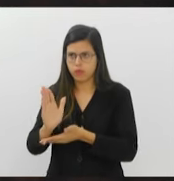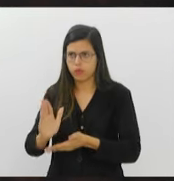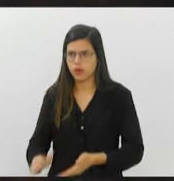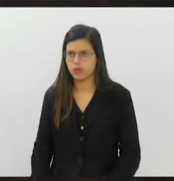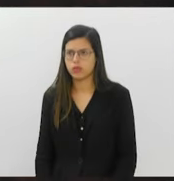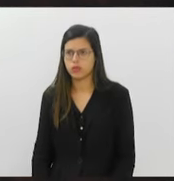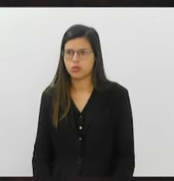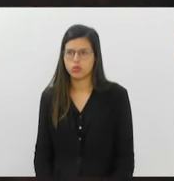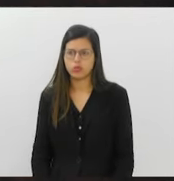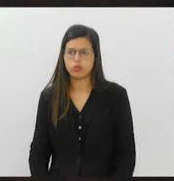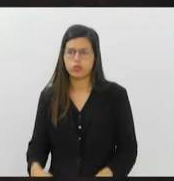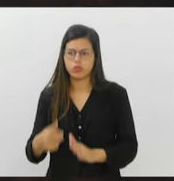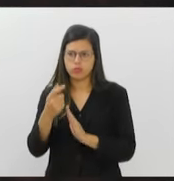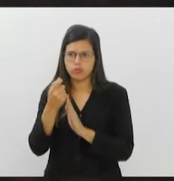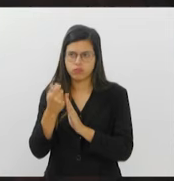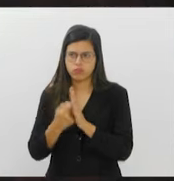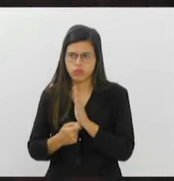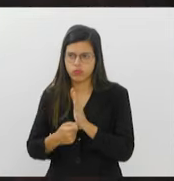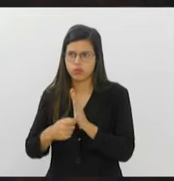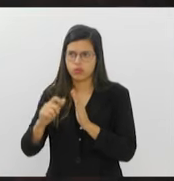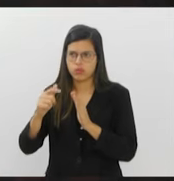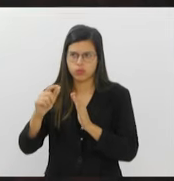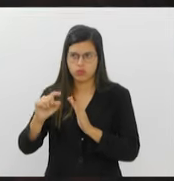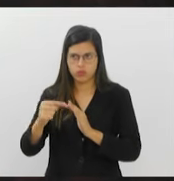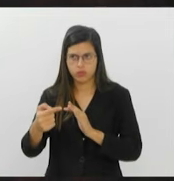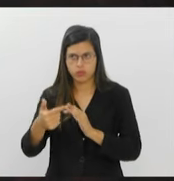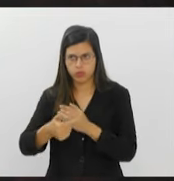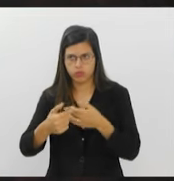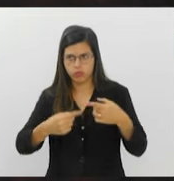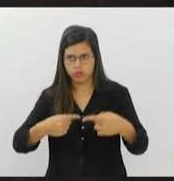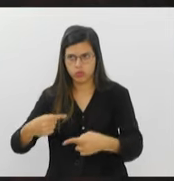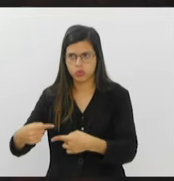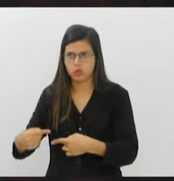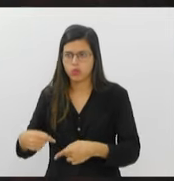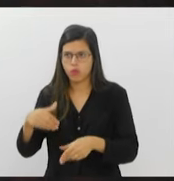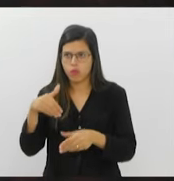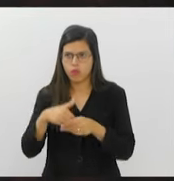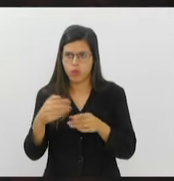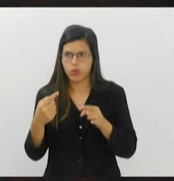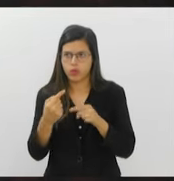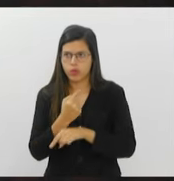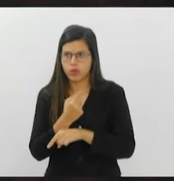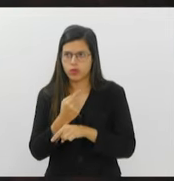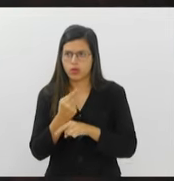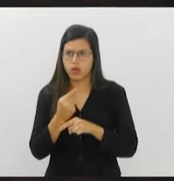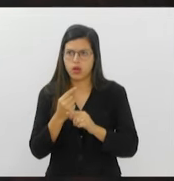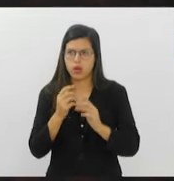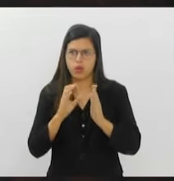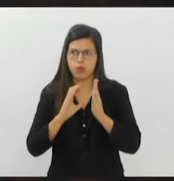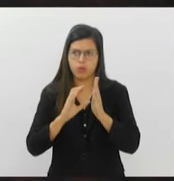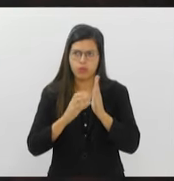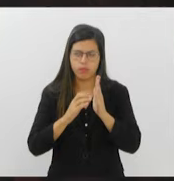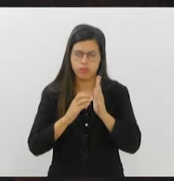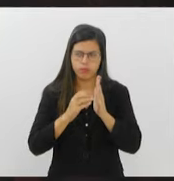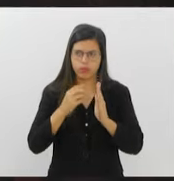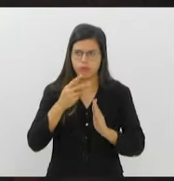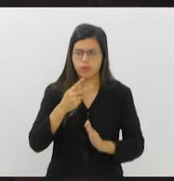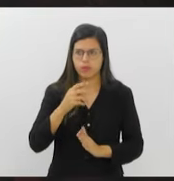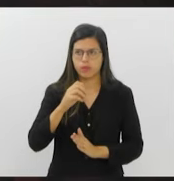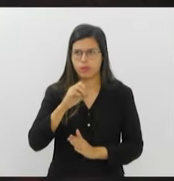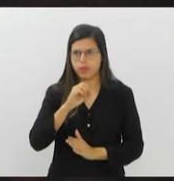Aprovado. Vai a redação do vencido para a segunda discussão. Você tem irmão aí, pô. Voto contrário da bancada do PSOL, do